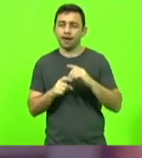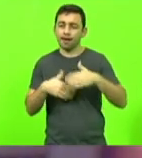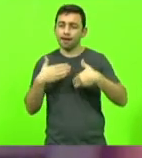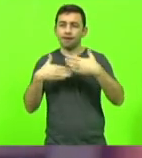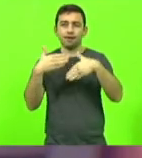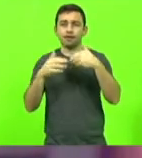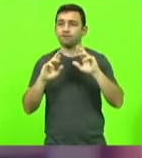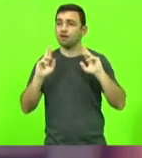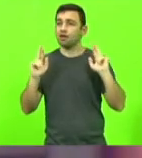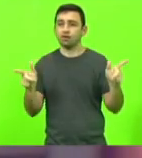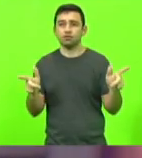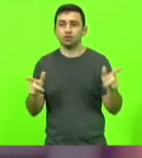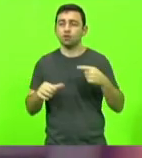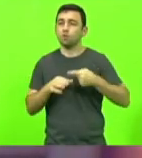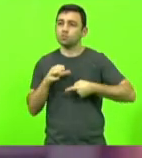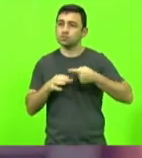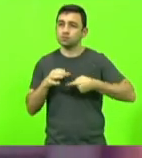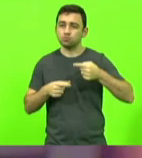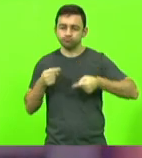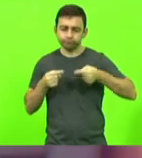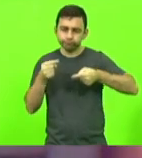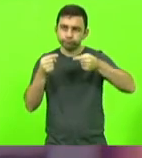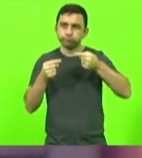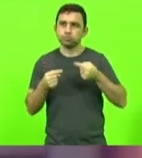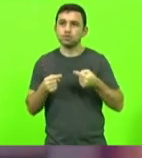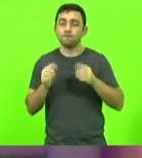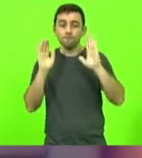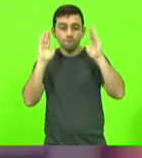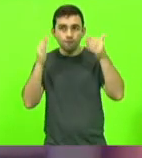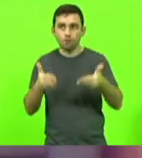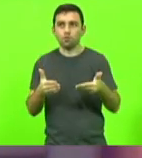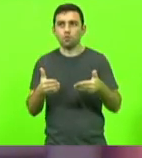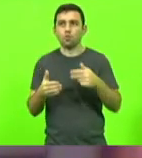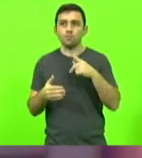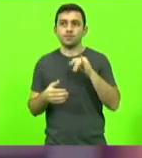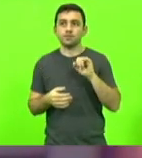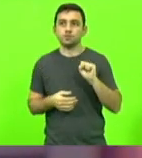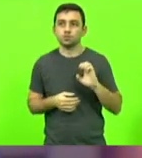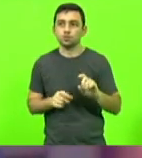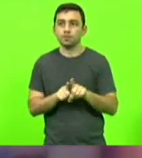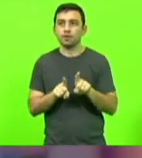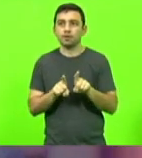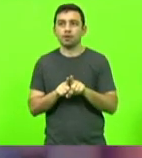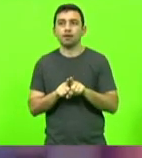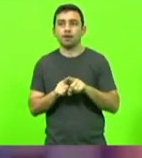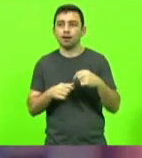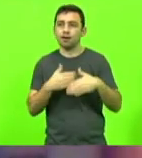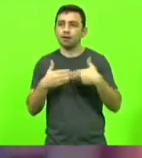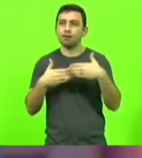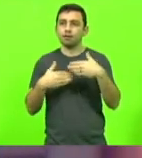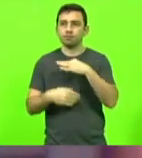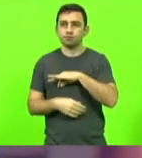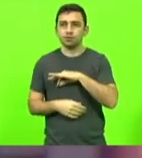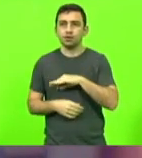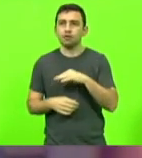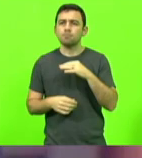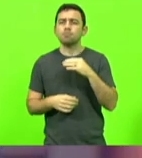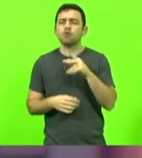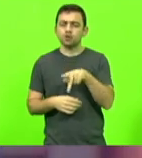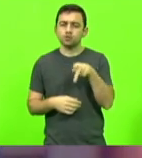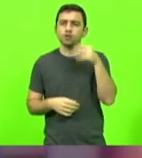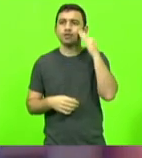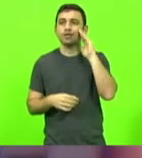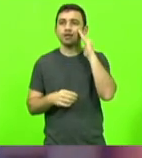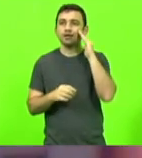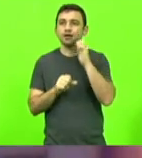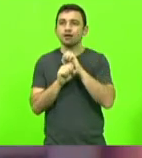É a comissão que está discutindo. Foco no piso e na carreira. Muitos professores entenderam que aquela remuneração